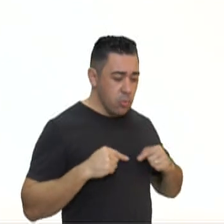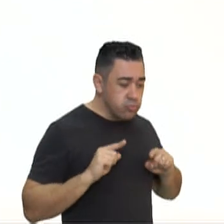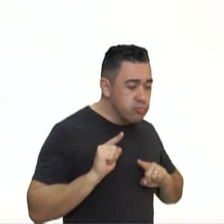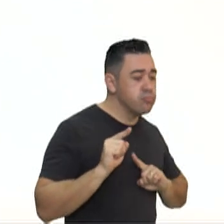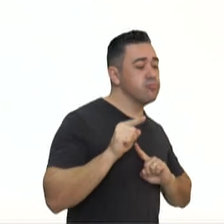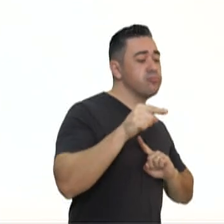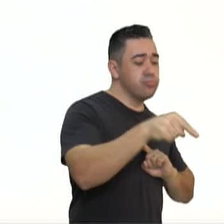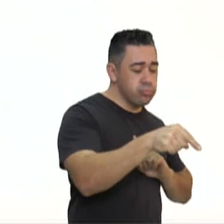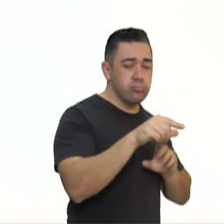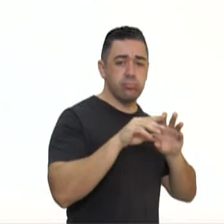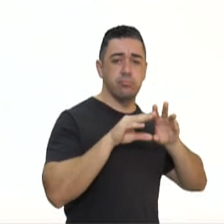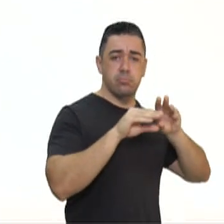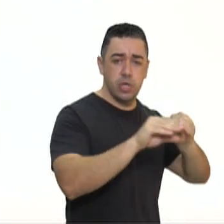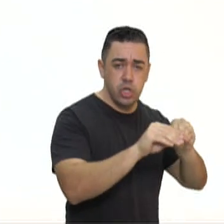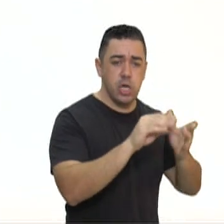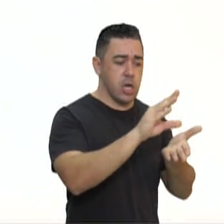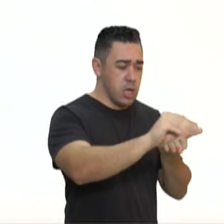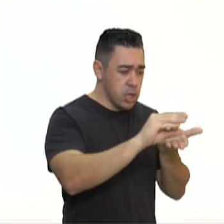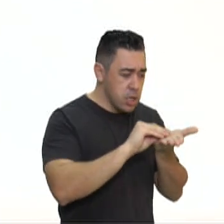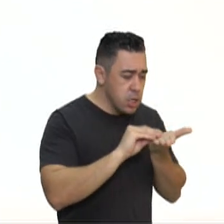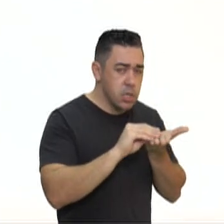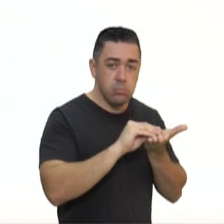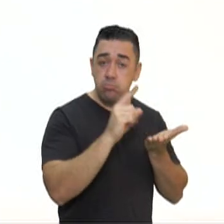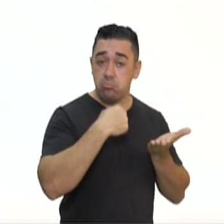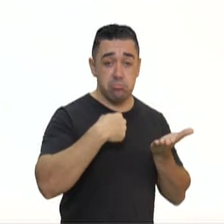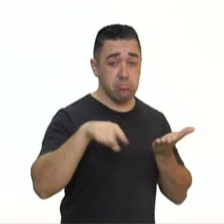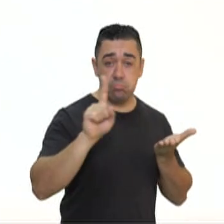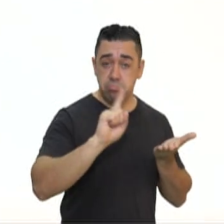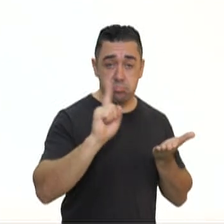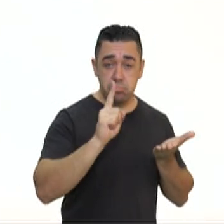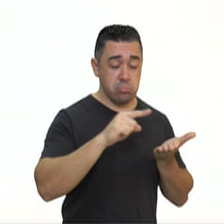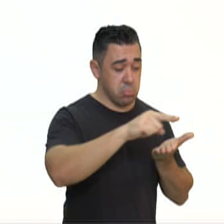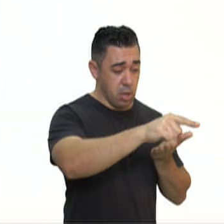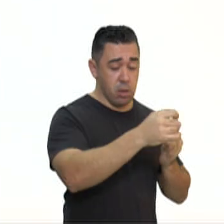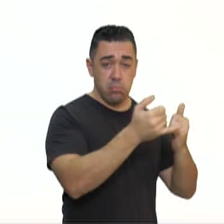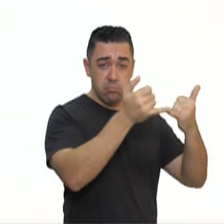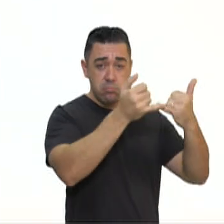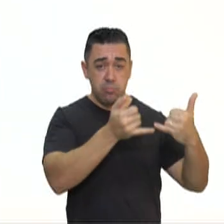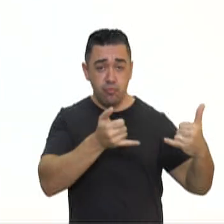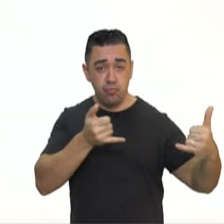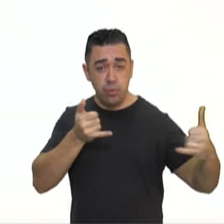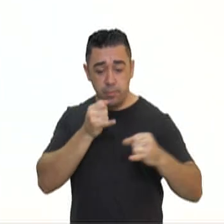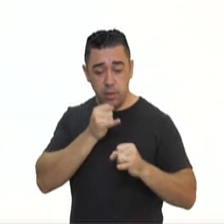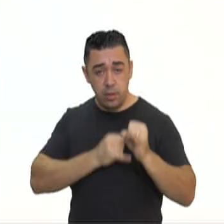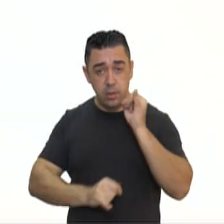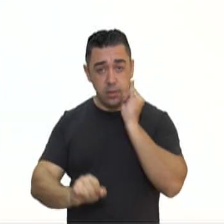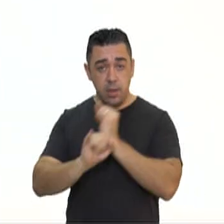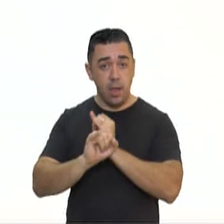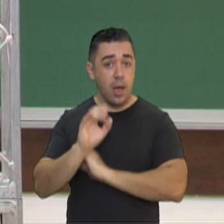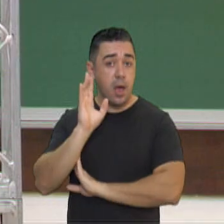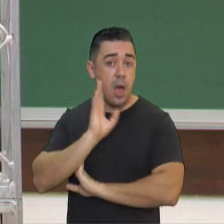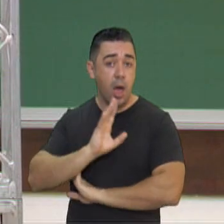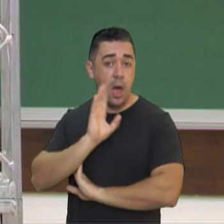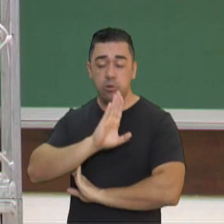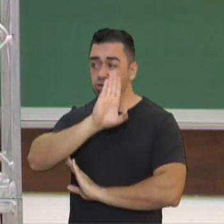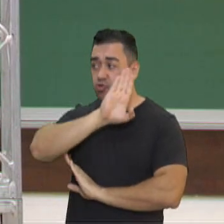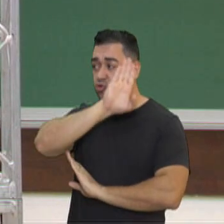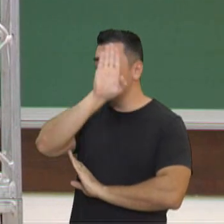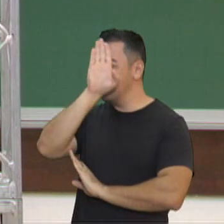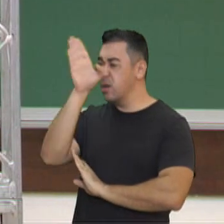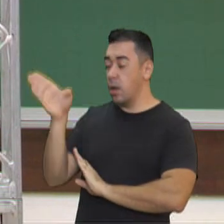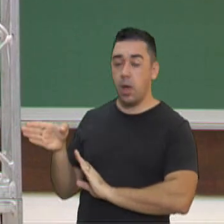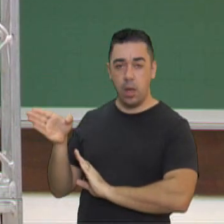o profissional não precisa ir lá coletar os dados. Todos os dados coletados, olha que legal, eles vão direto